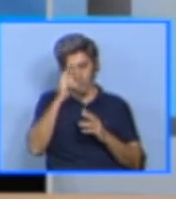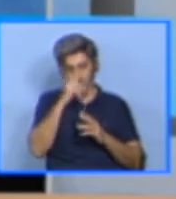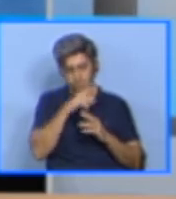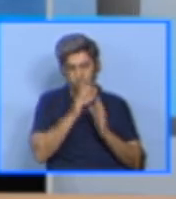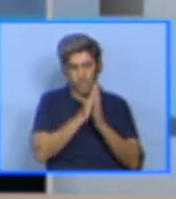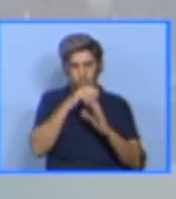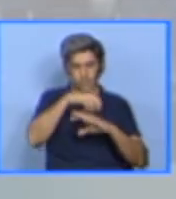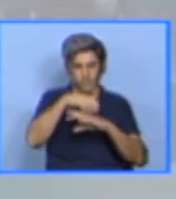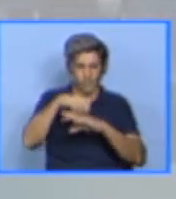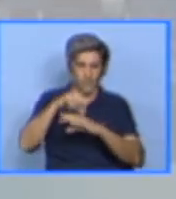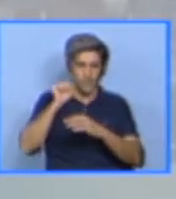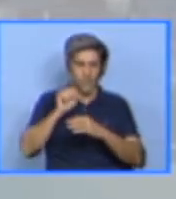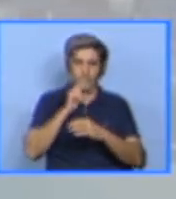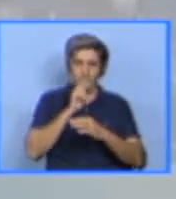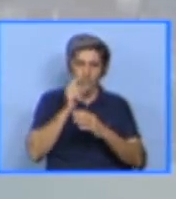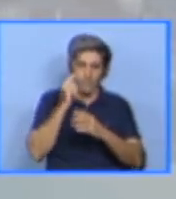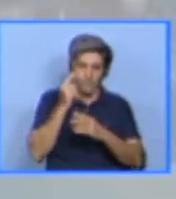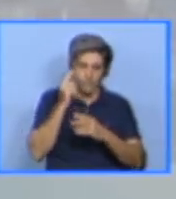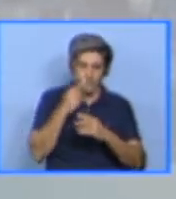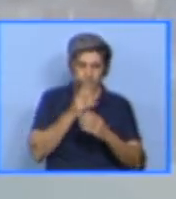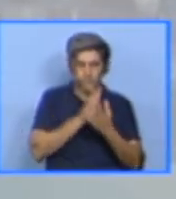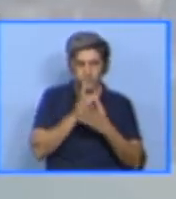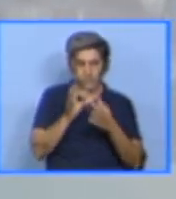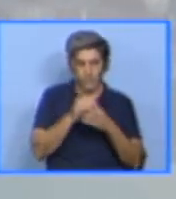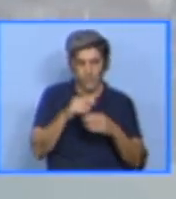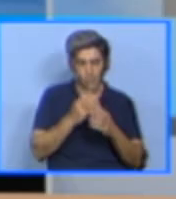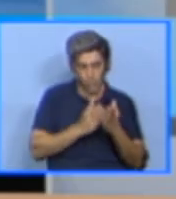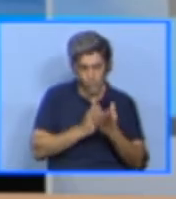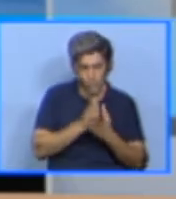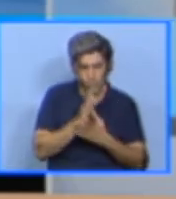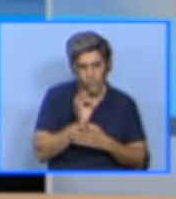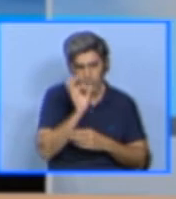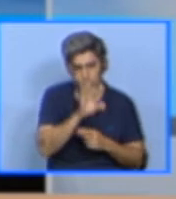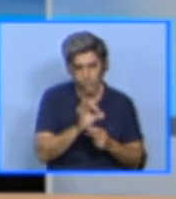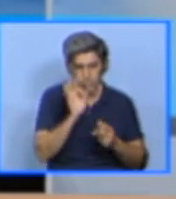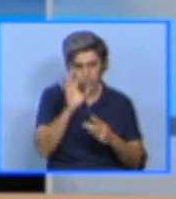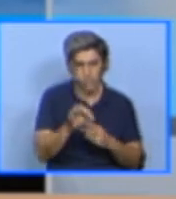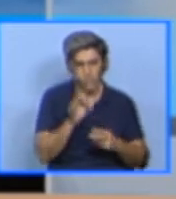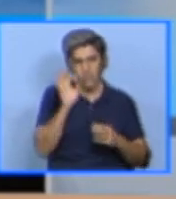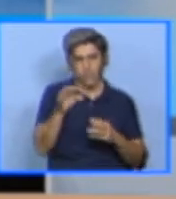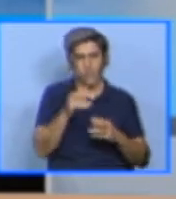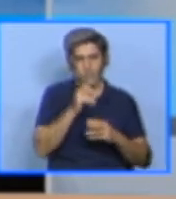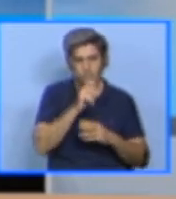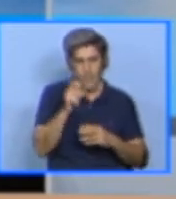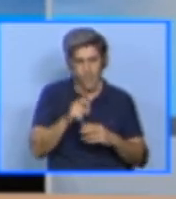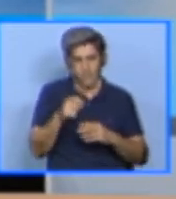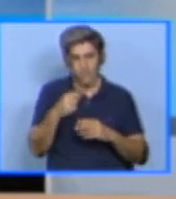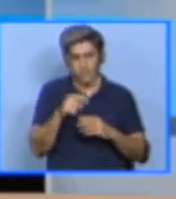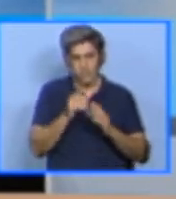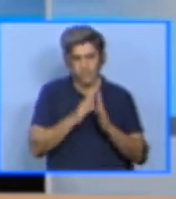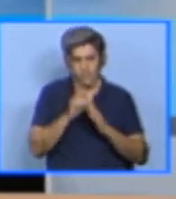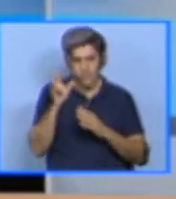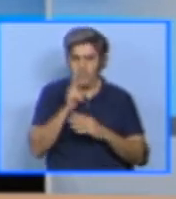Portanto, esta ligação existe e é preciso continuar também a levar esta mensagem, de paz que existe no